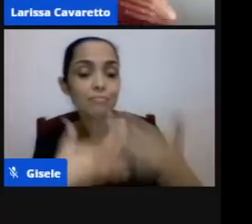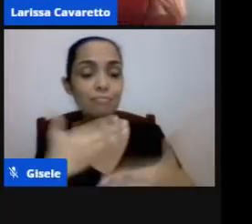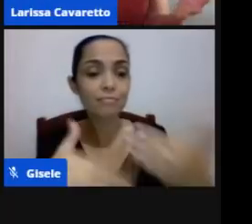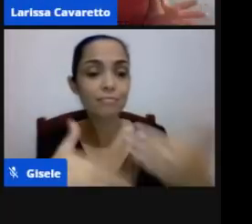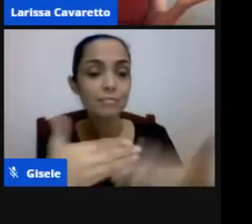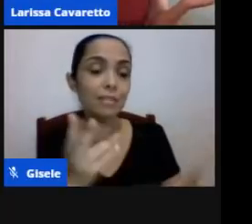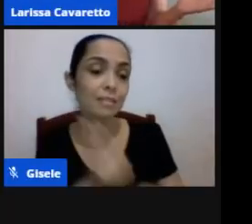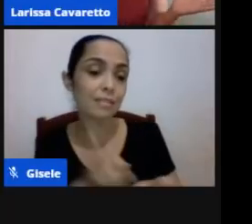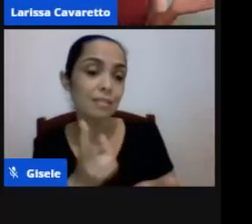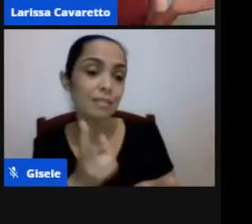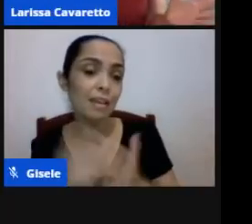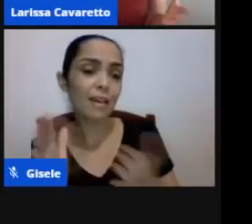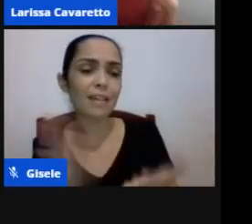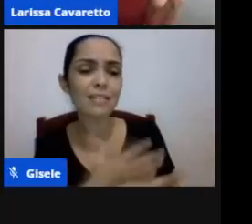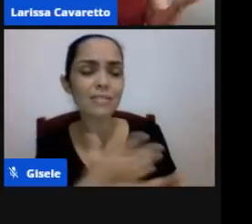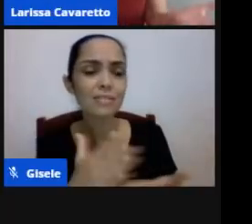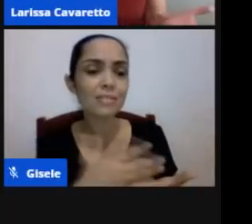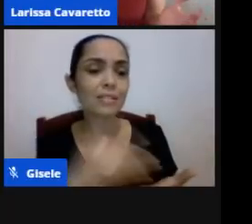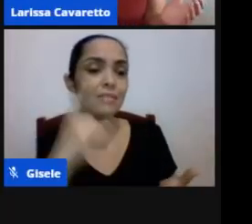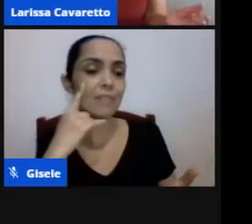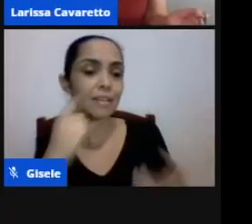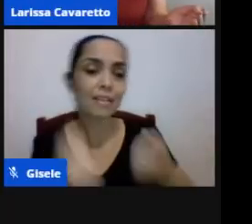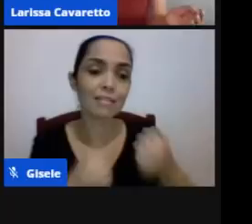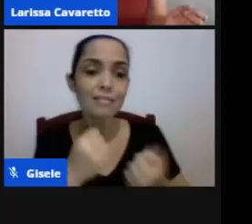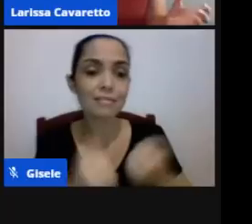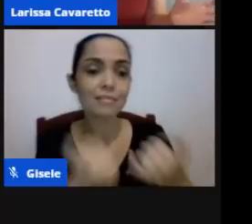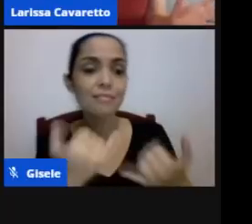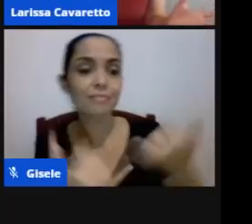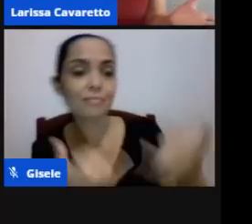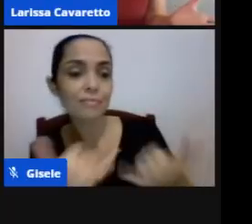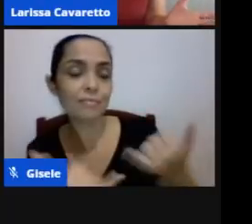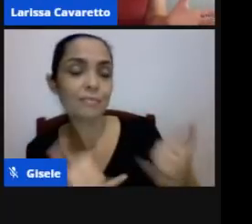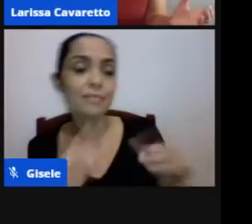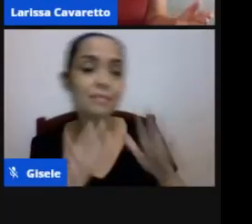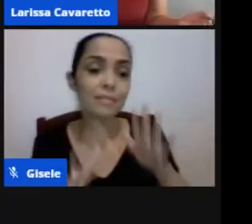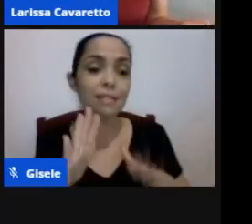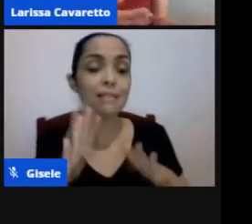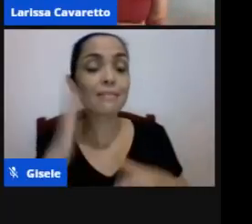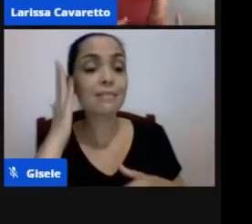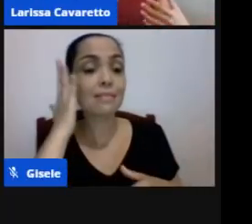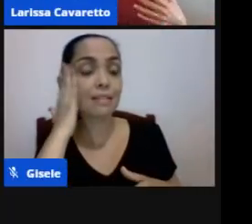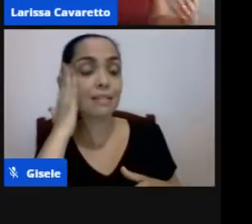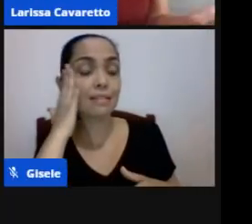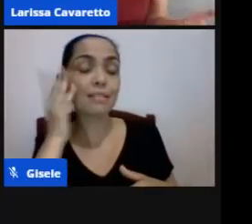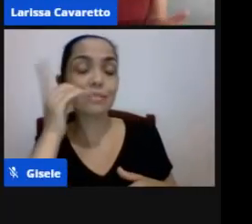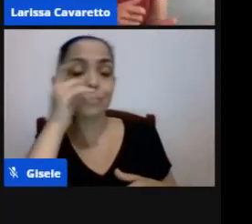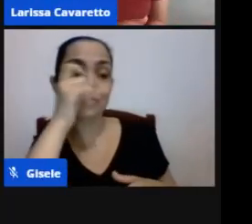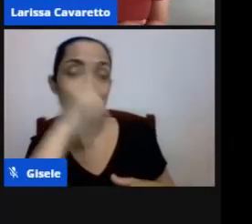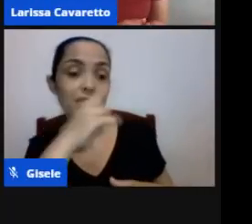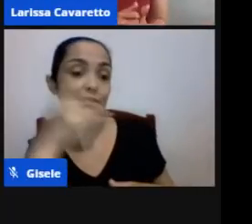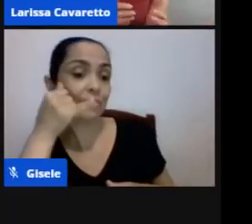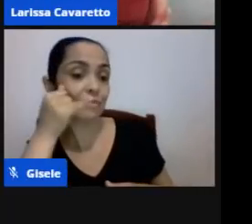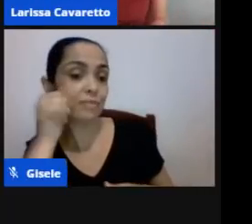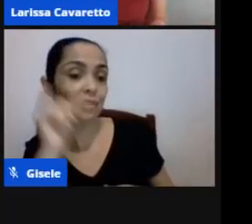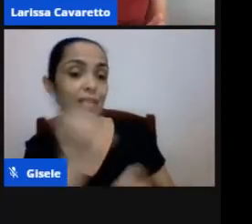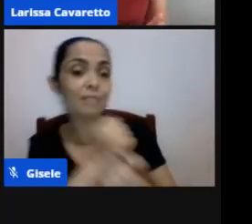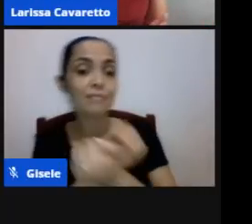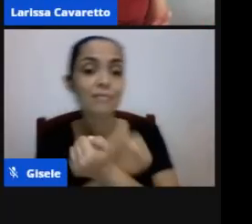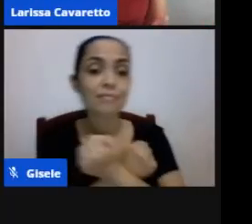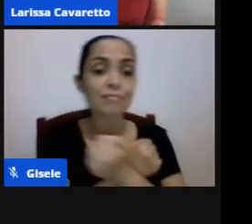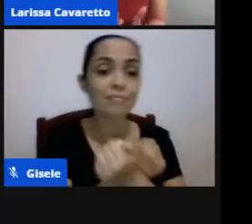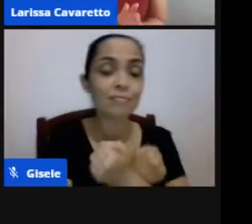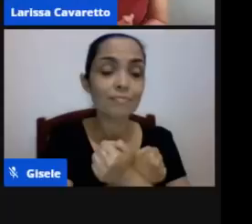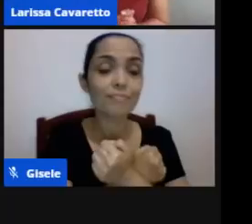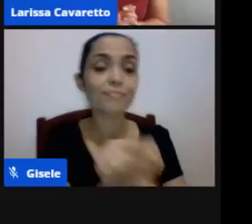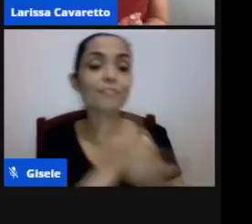de vez em quando a criança você vai perder o controle ali, às vezes, em relação à criança, que a gente sabe que é difícil de evitar, às vezes que a criança vem e abraça, mas isso